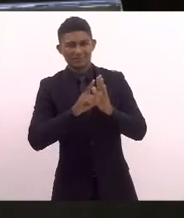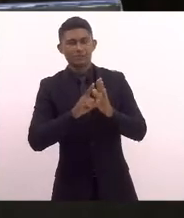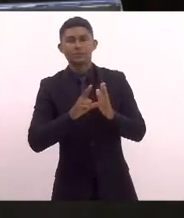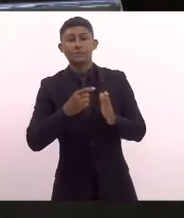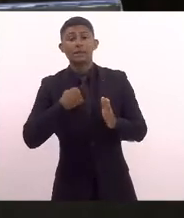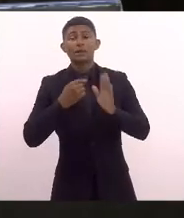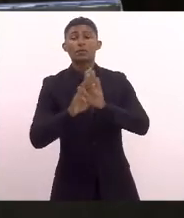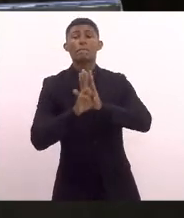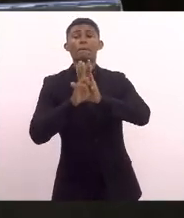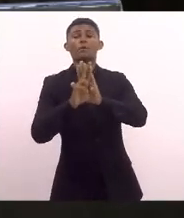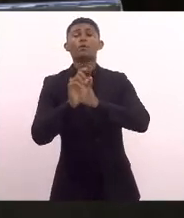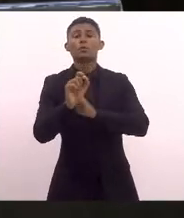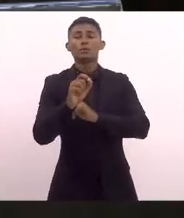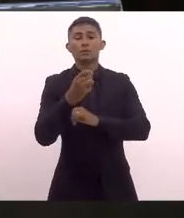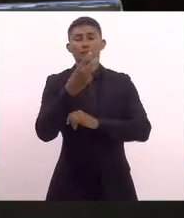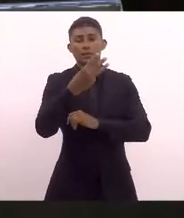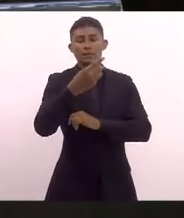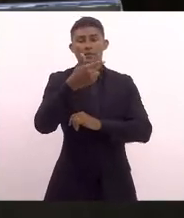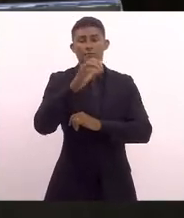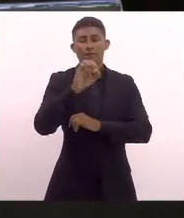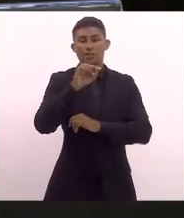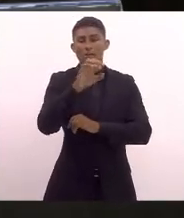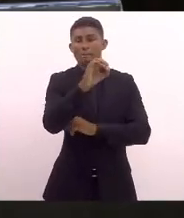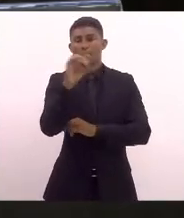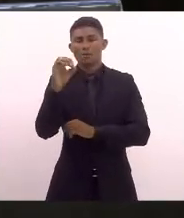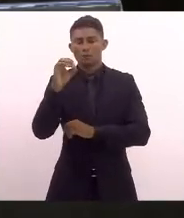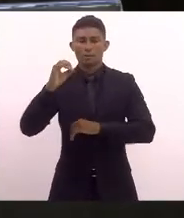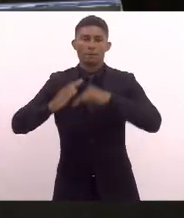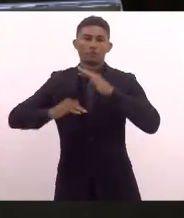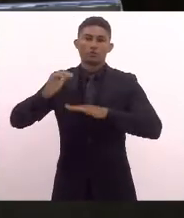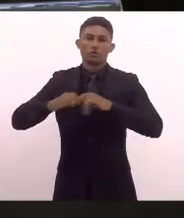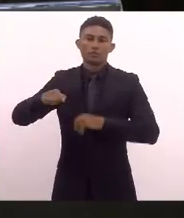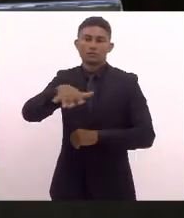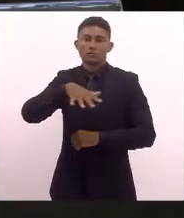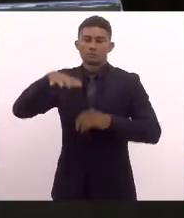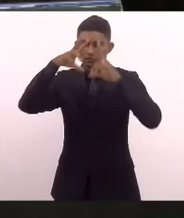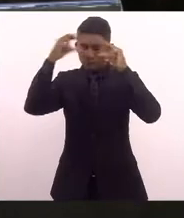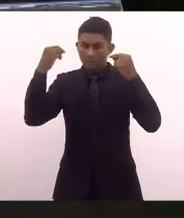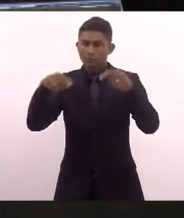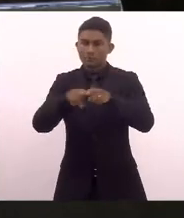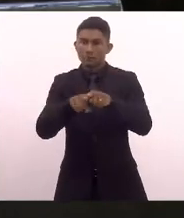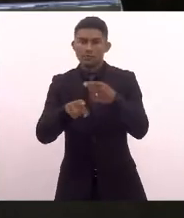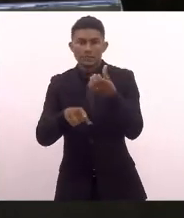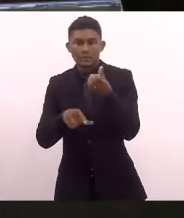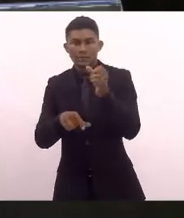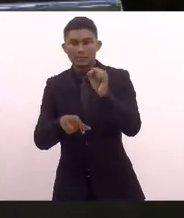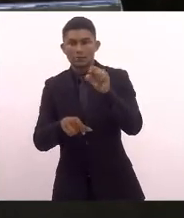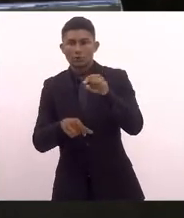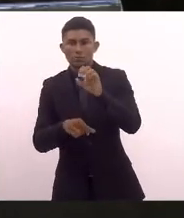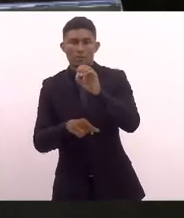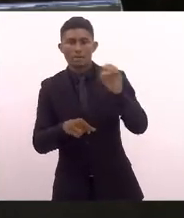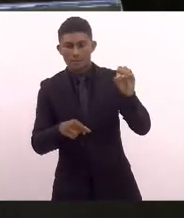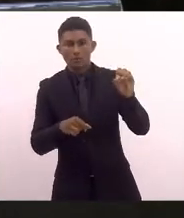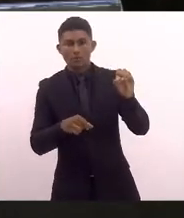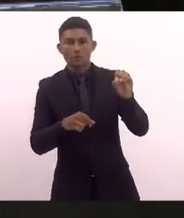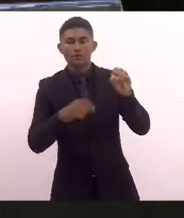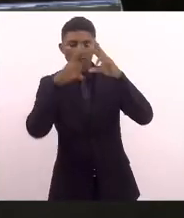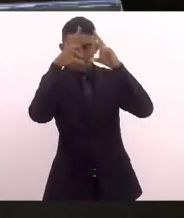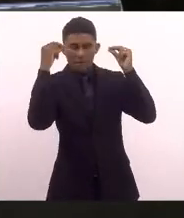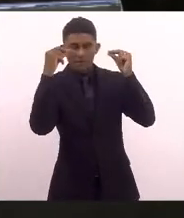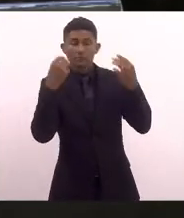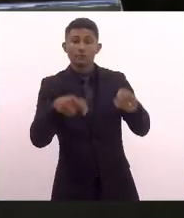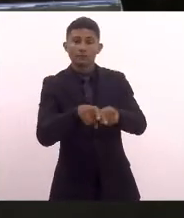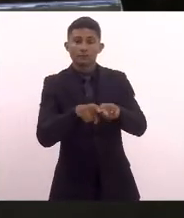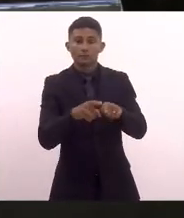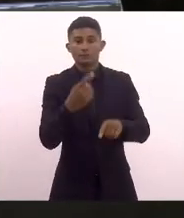represento 320 mil profissionais de enfermagem, represento 68 mil enfermeiros na minha fala, represento